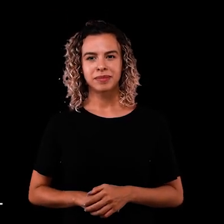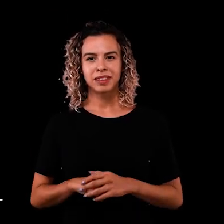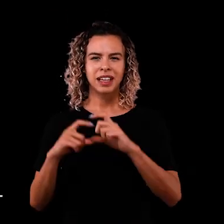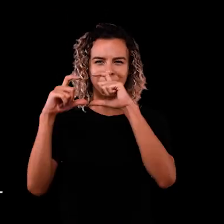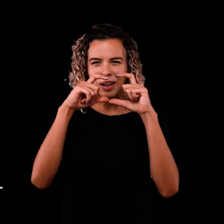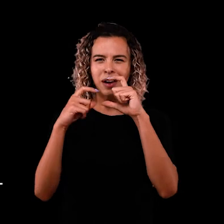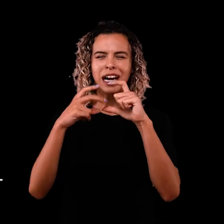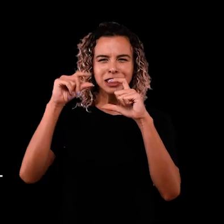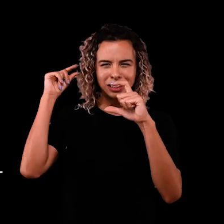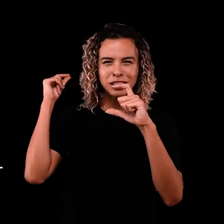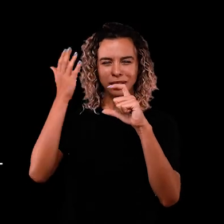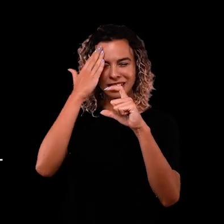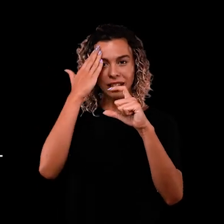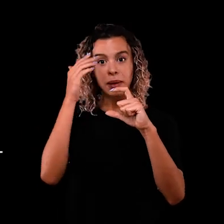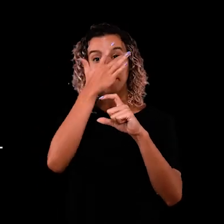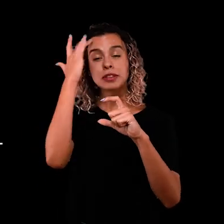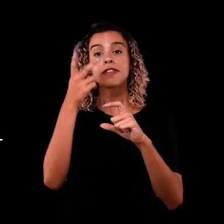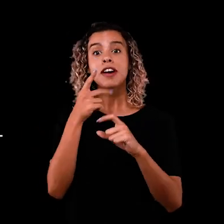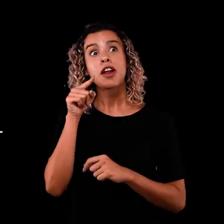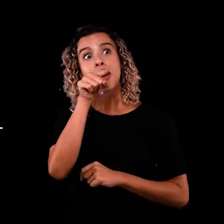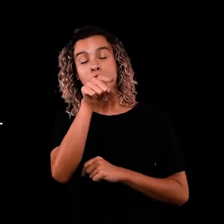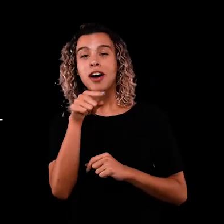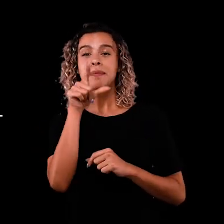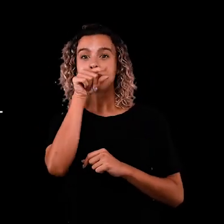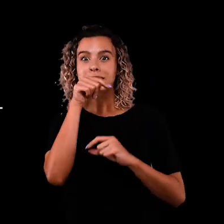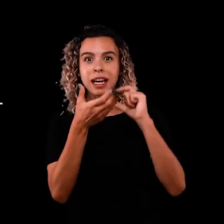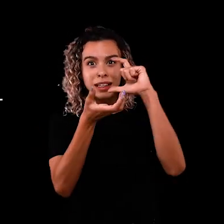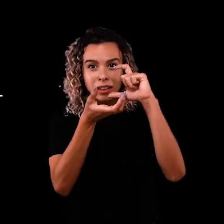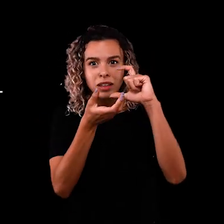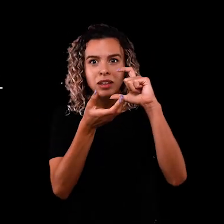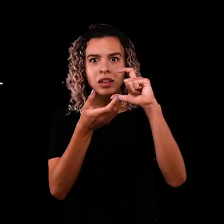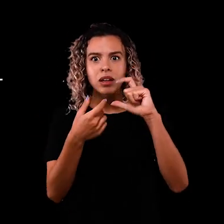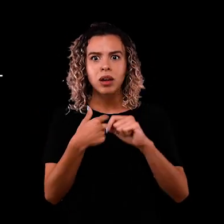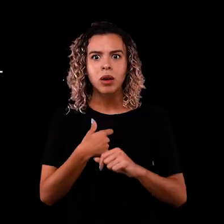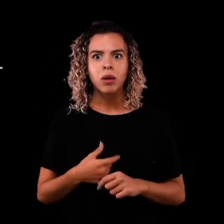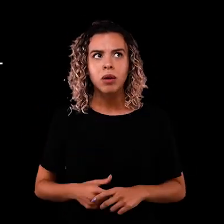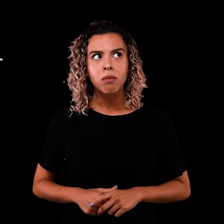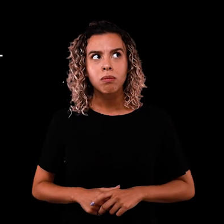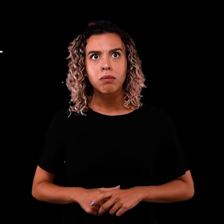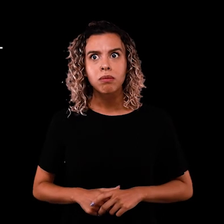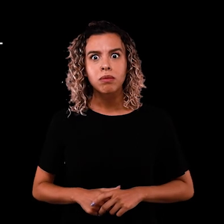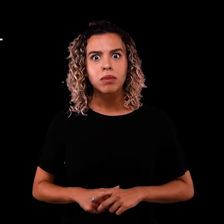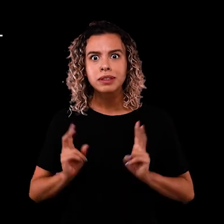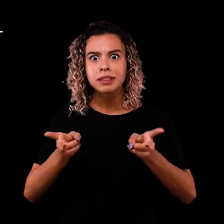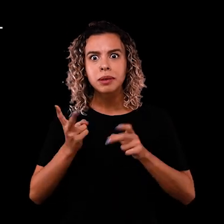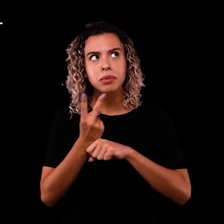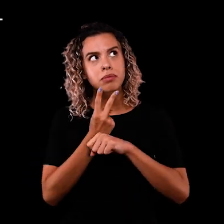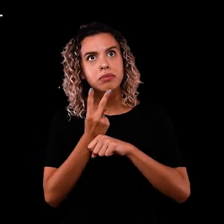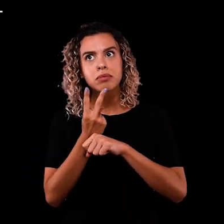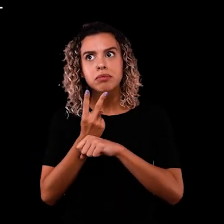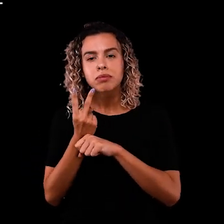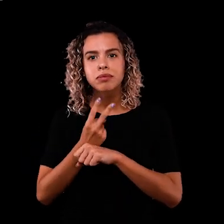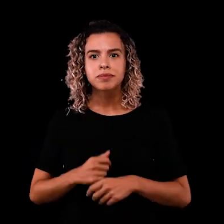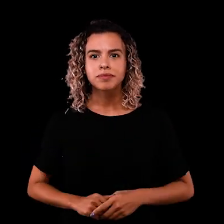Fernanda. Naquelas épocas, as máquinas bem antigas, né? Quando a pessoa falava, olha o passarinho, diga X. As minhas fotos eram sempre assim. Ela olha para